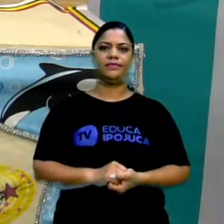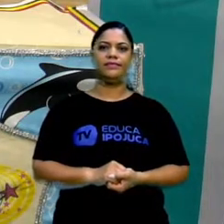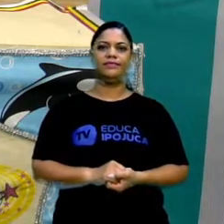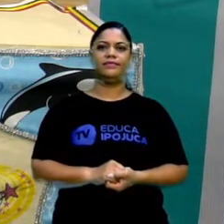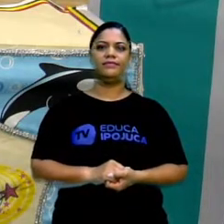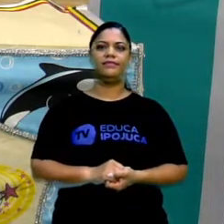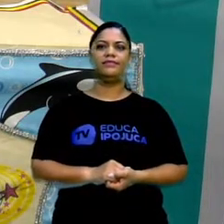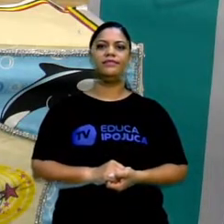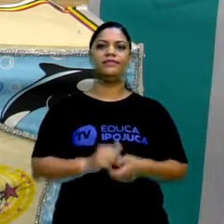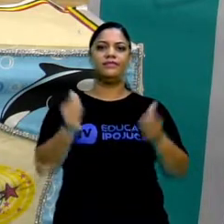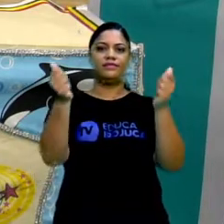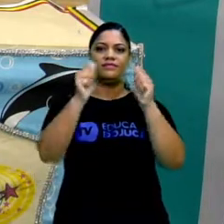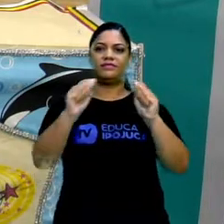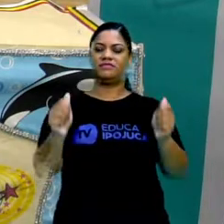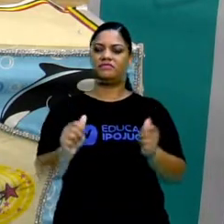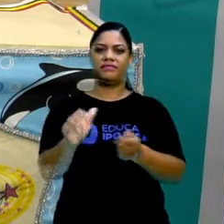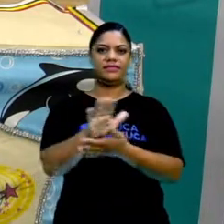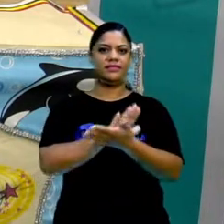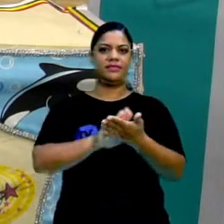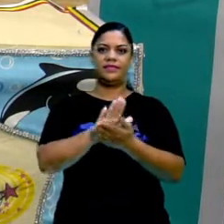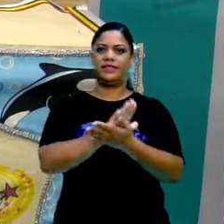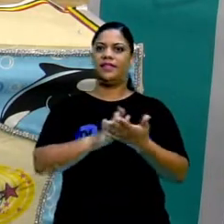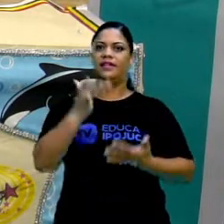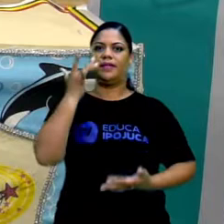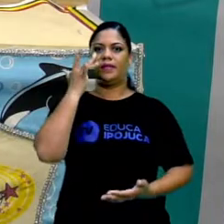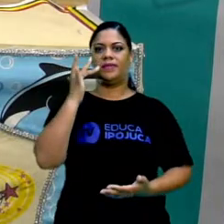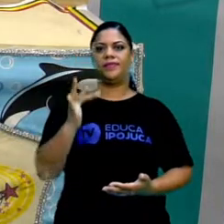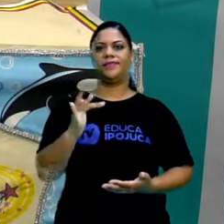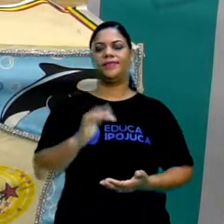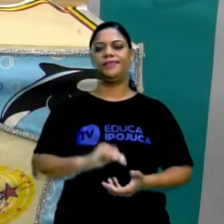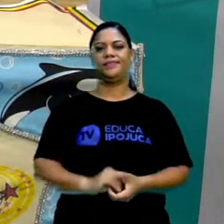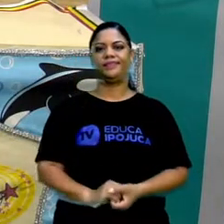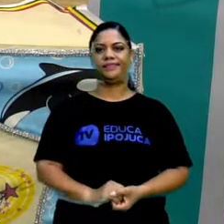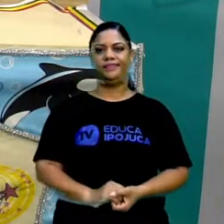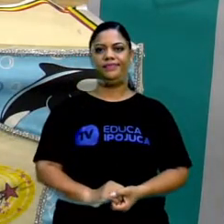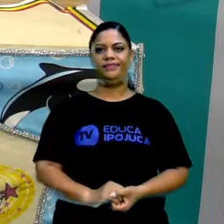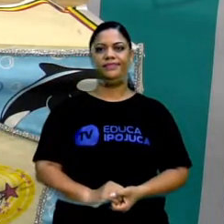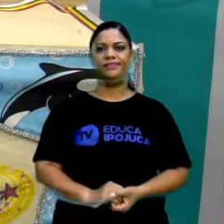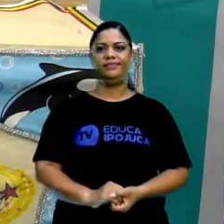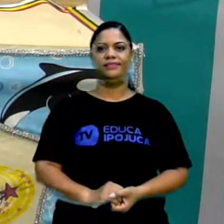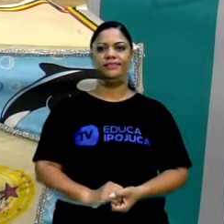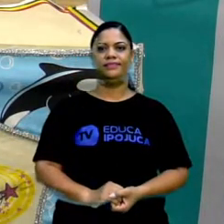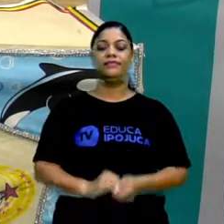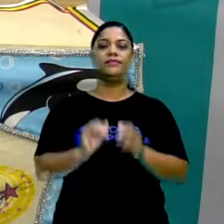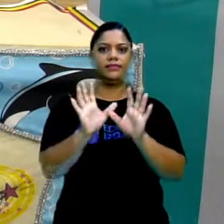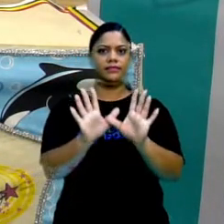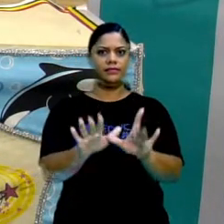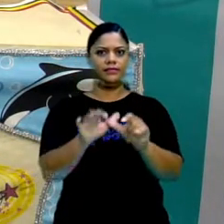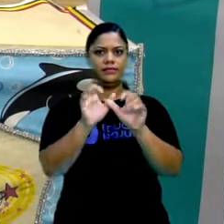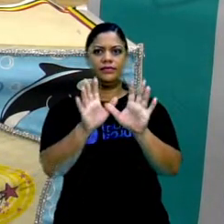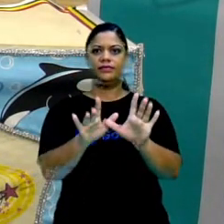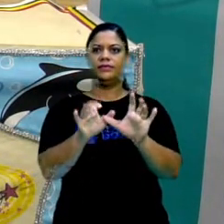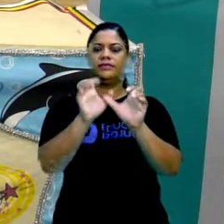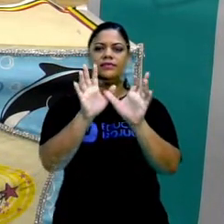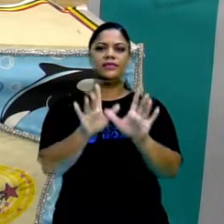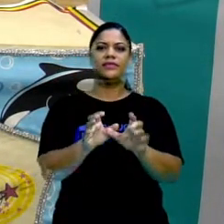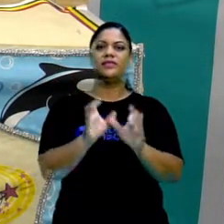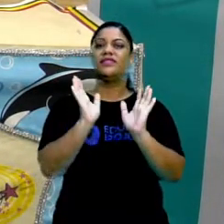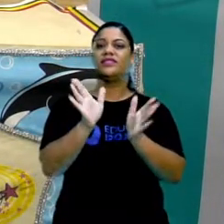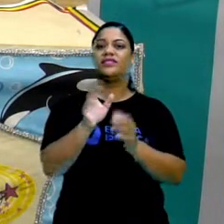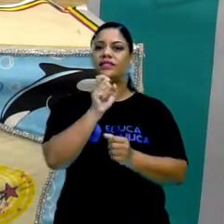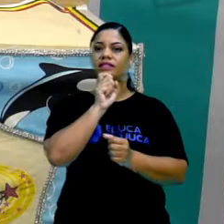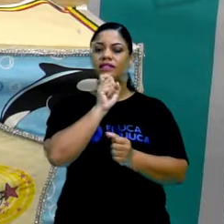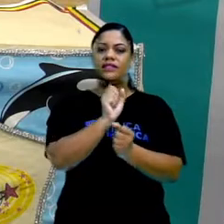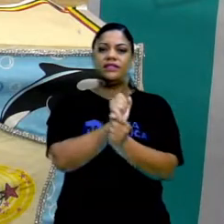nem... nenhuma parte de ouro. Ficou sem nada. E a andorinha não aguentava